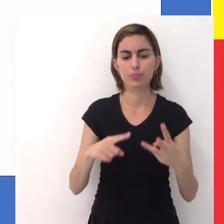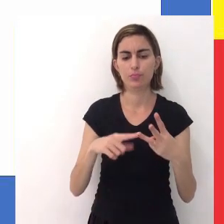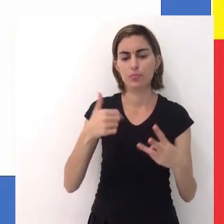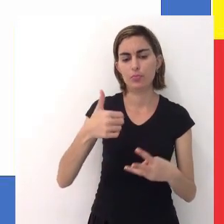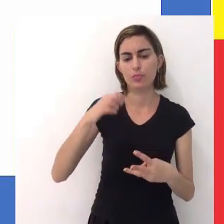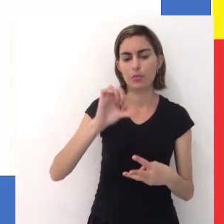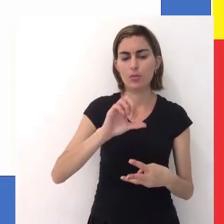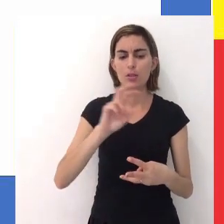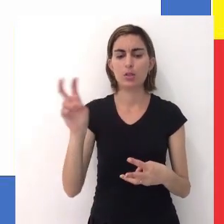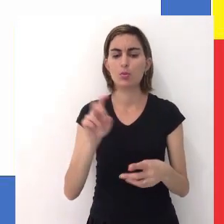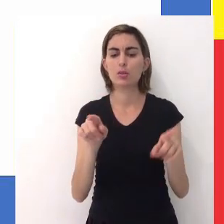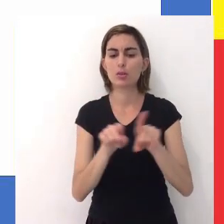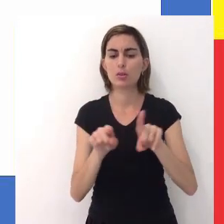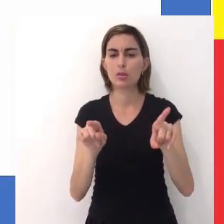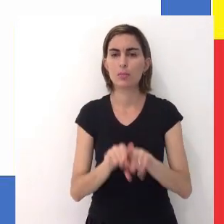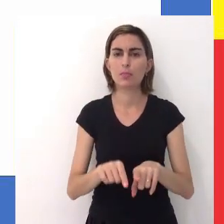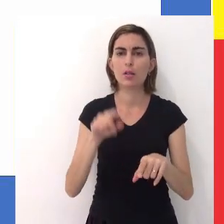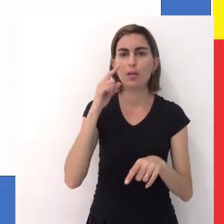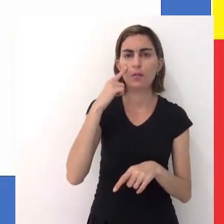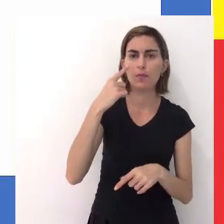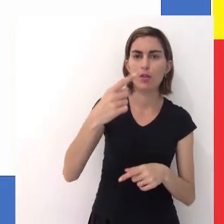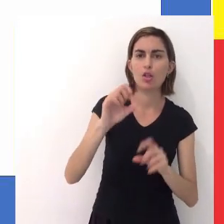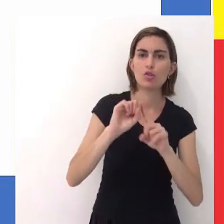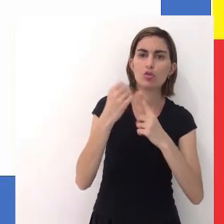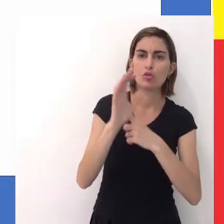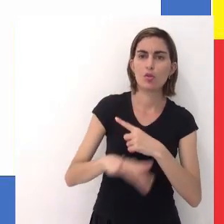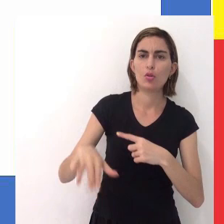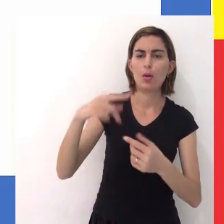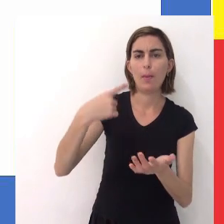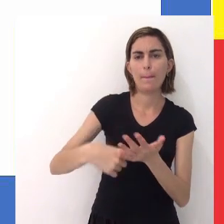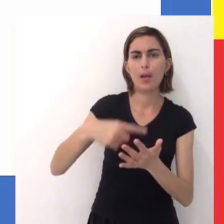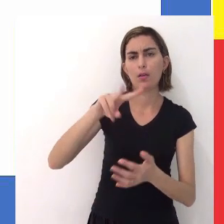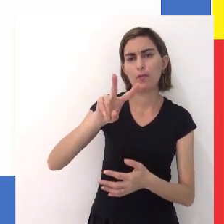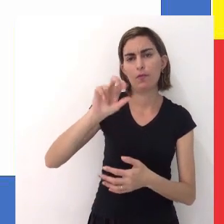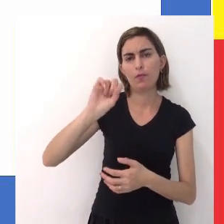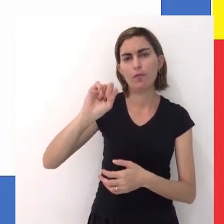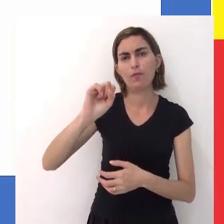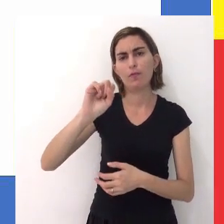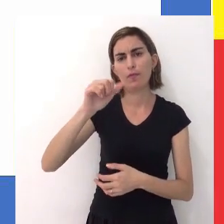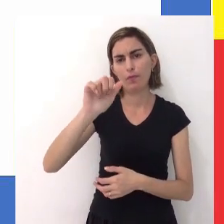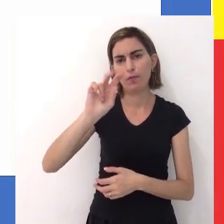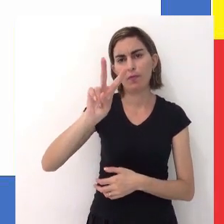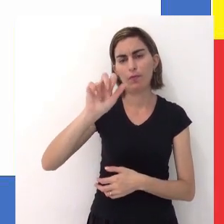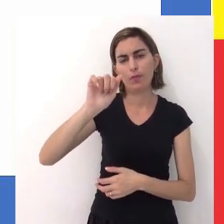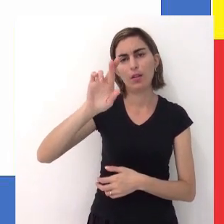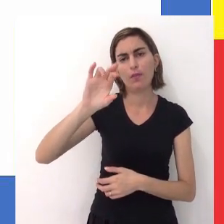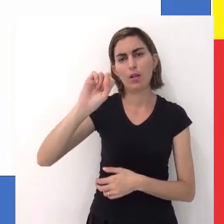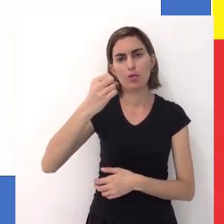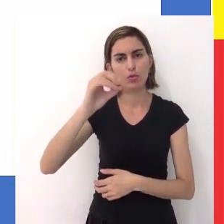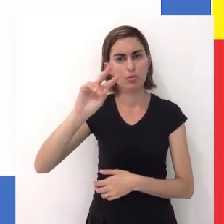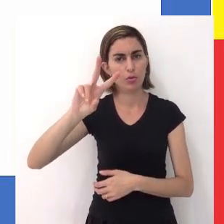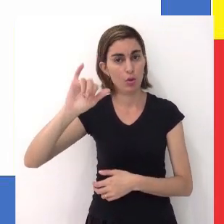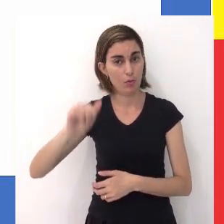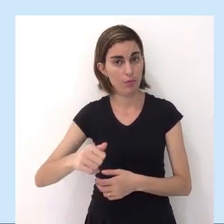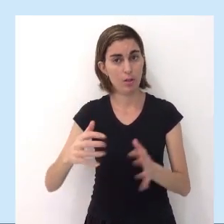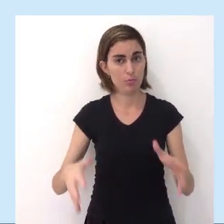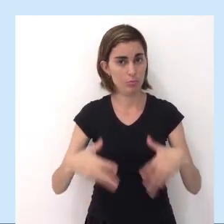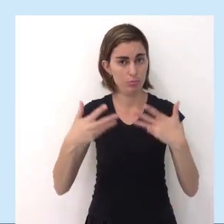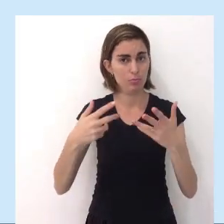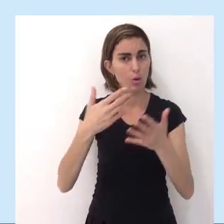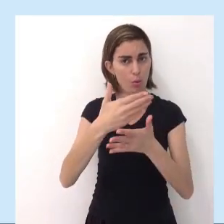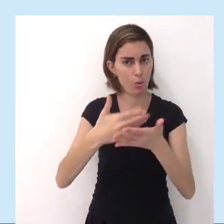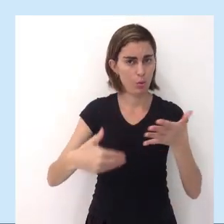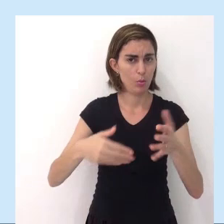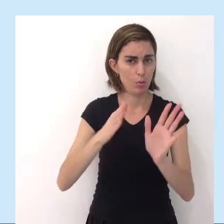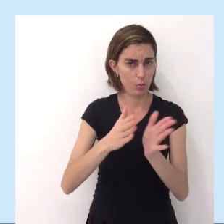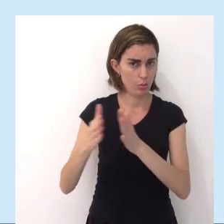em 1955 a organização socialista do chamado de Pacto de Varsóvia. Um destaque para essa organização, que